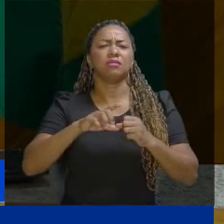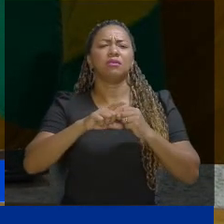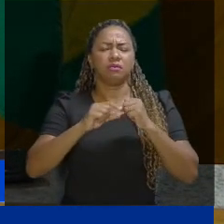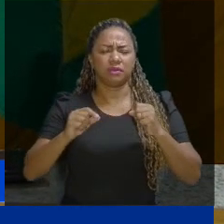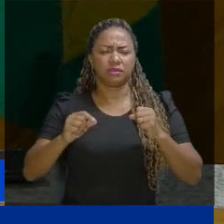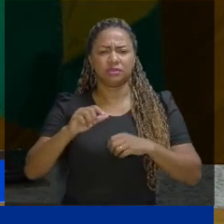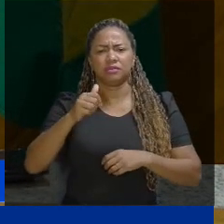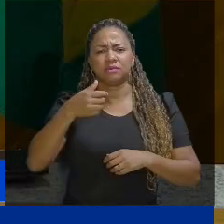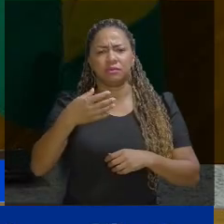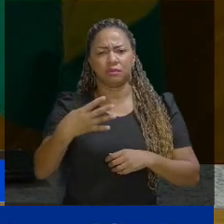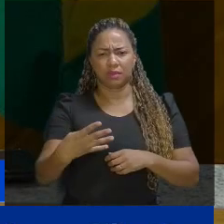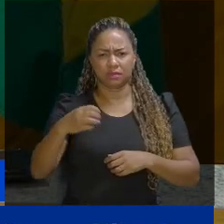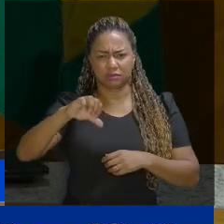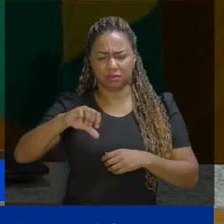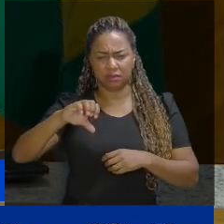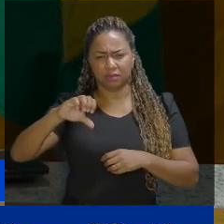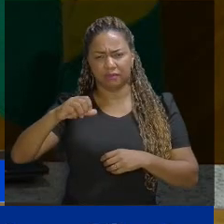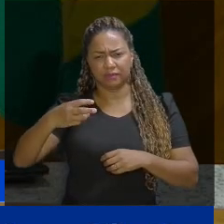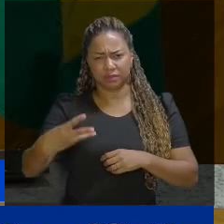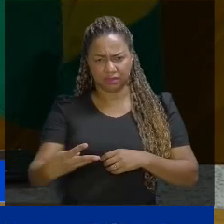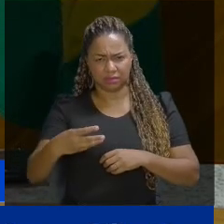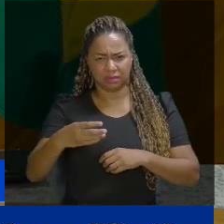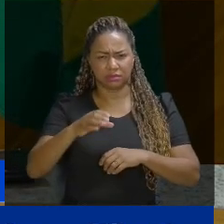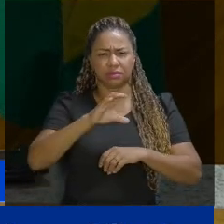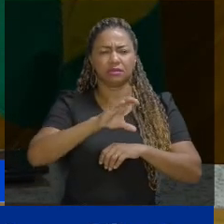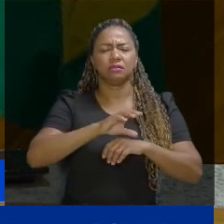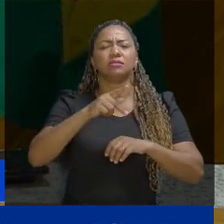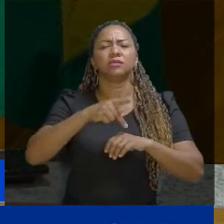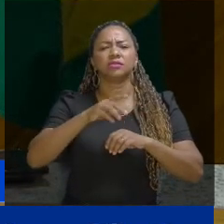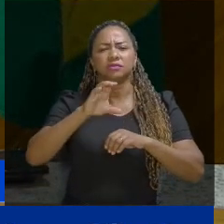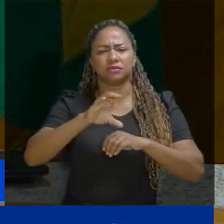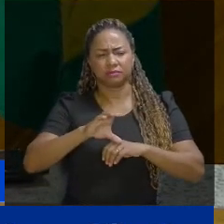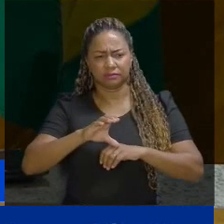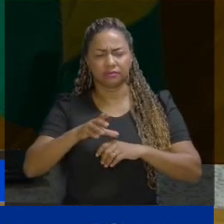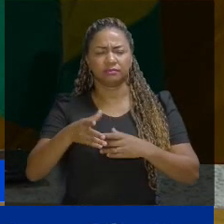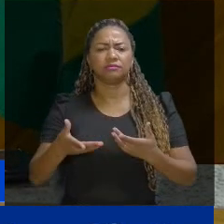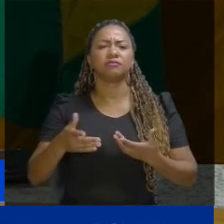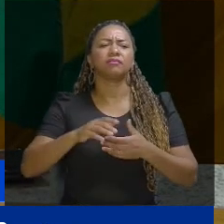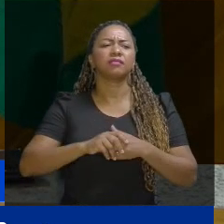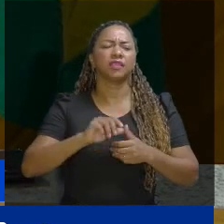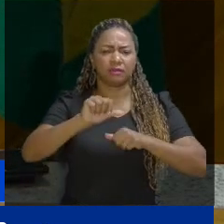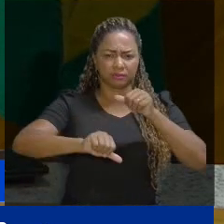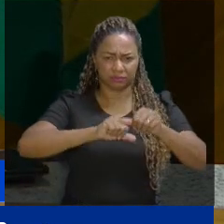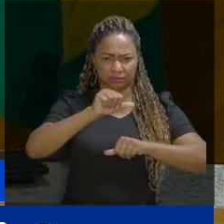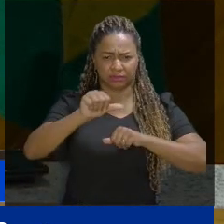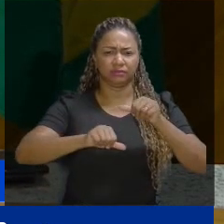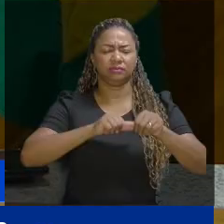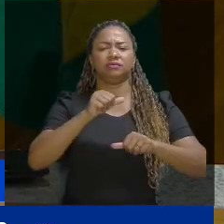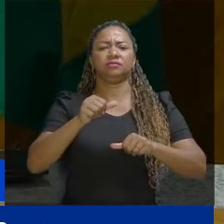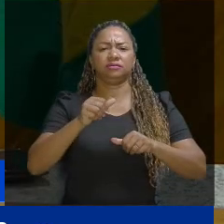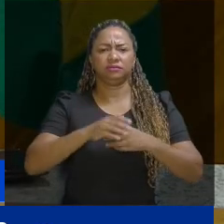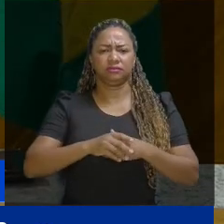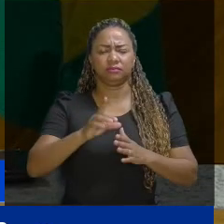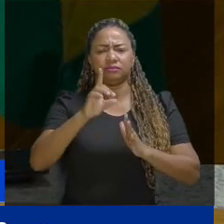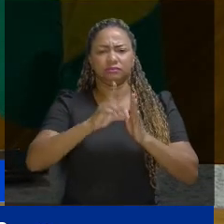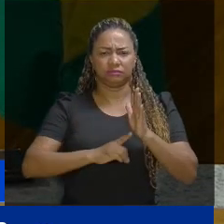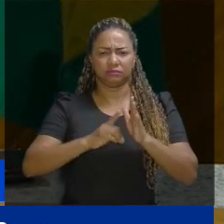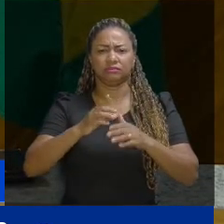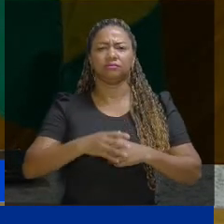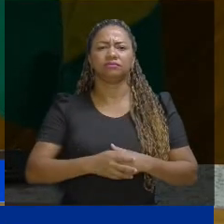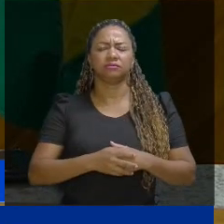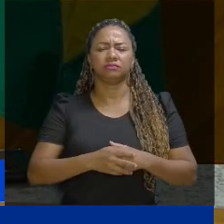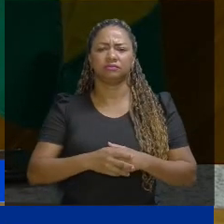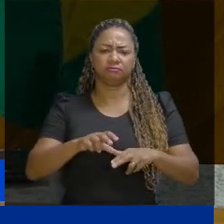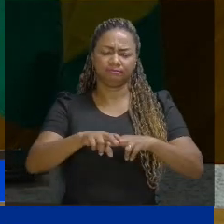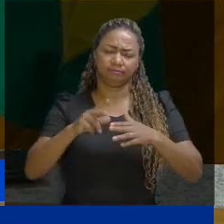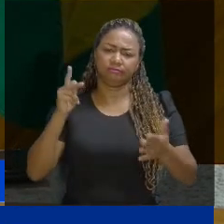artigo 493 do Código de Processo Civil diz expressamente que fato novo é a circunstância modificativa, extintiva ou constitutiva de direito. É uma